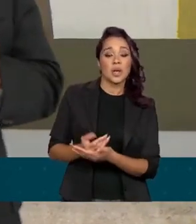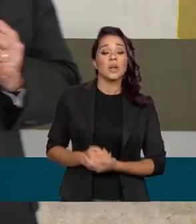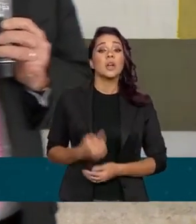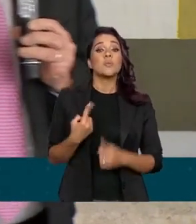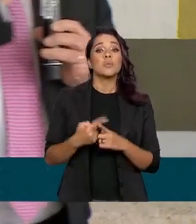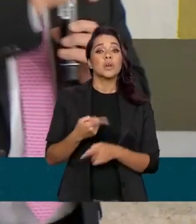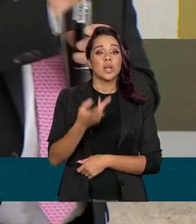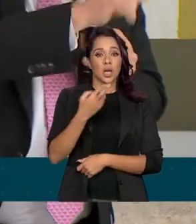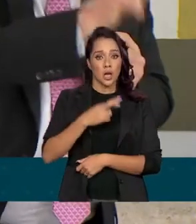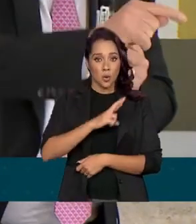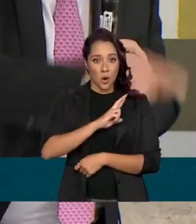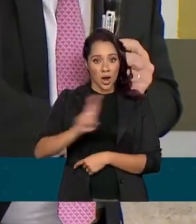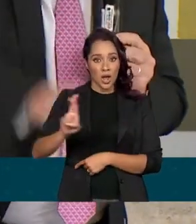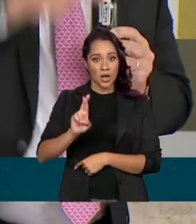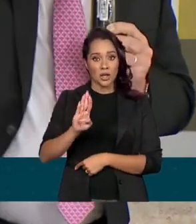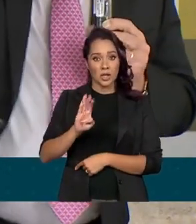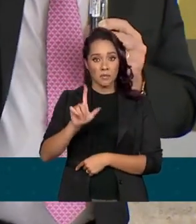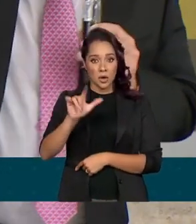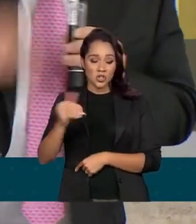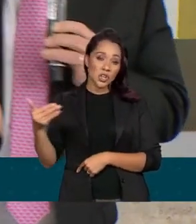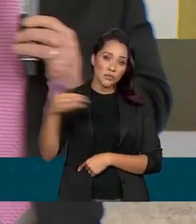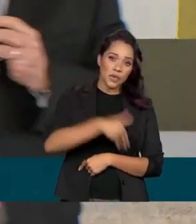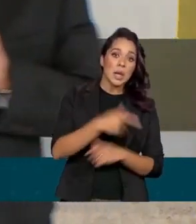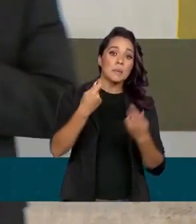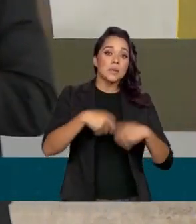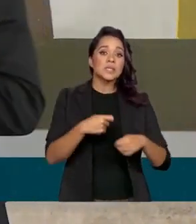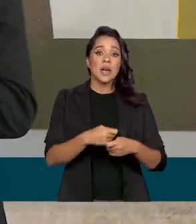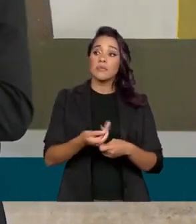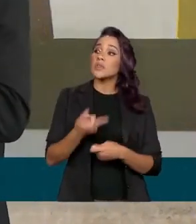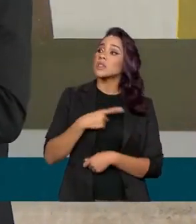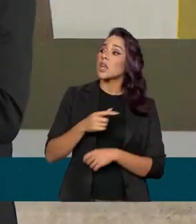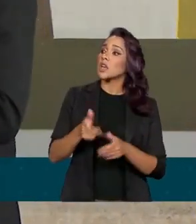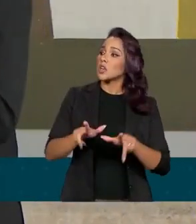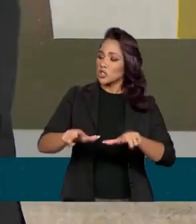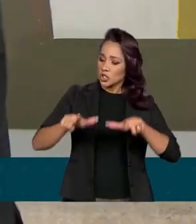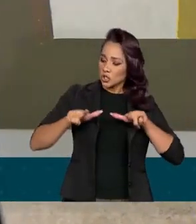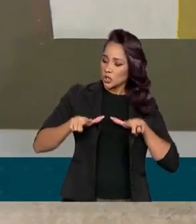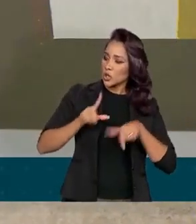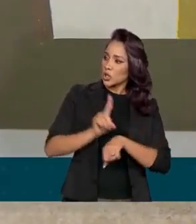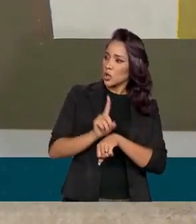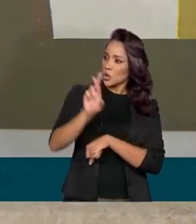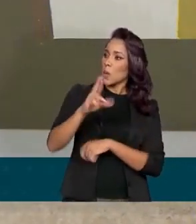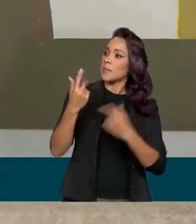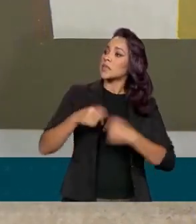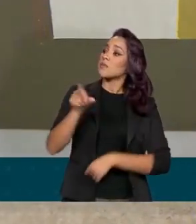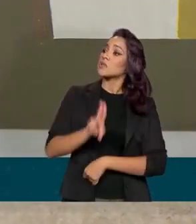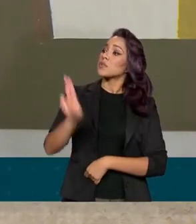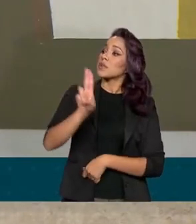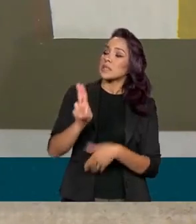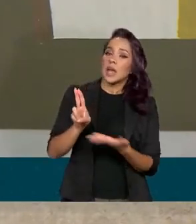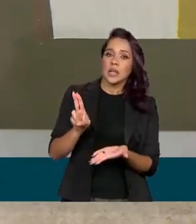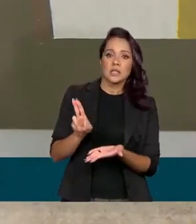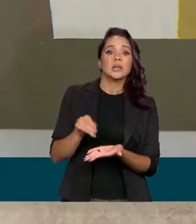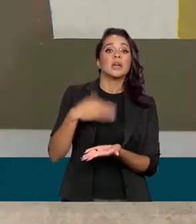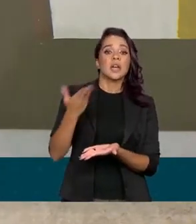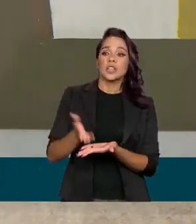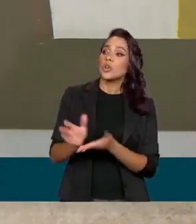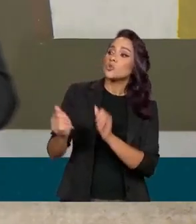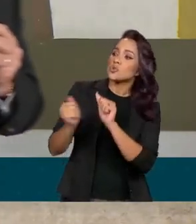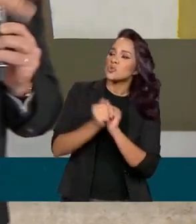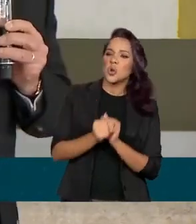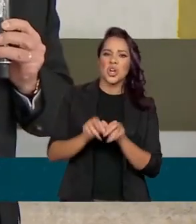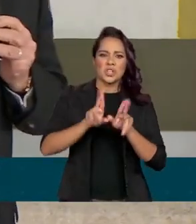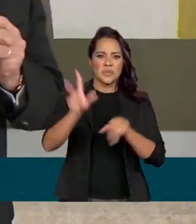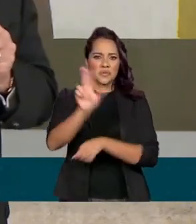era porque o rei da Bélgica vinha para cá e ele precisava receber um título doutor honoris causa e precisava de uma universidade. Então juntou-se